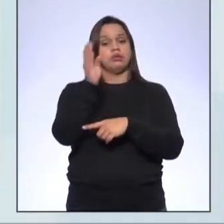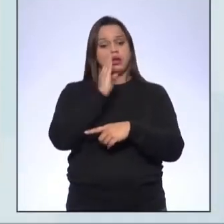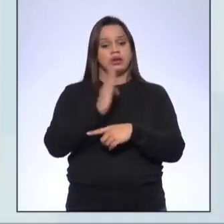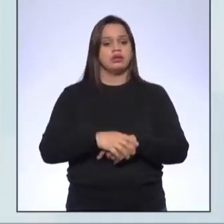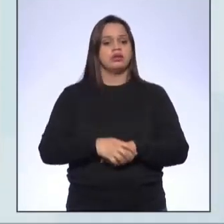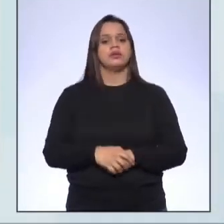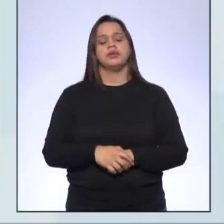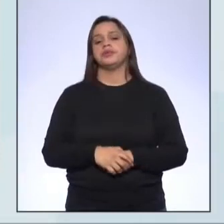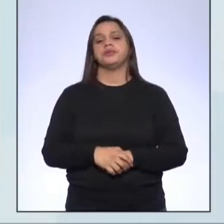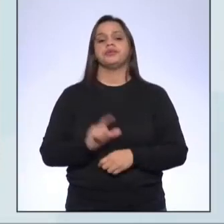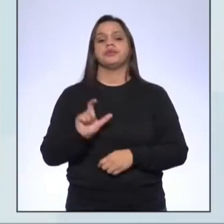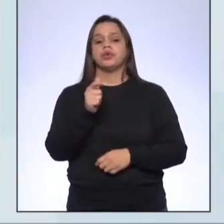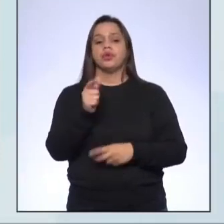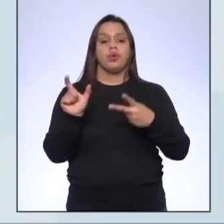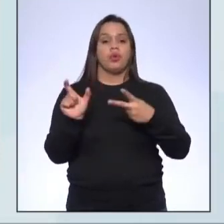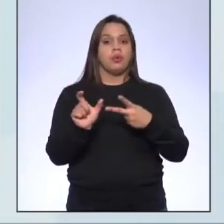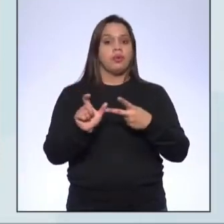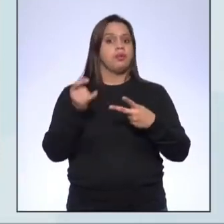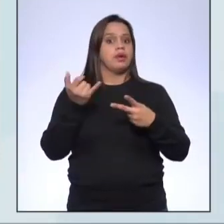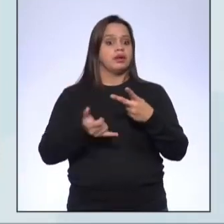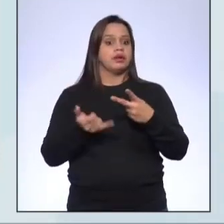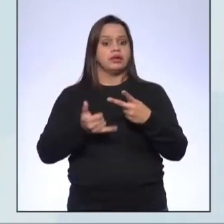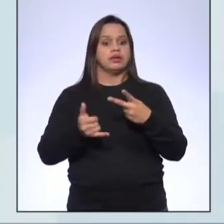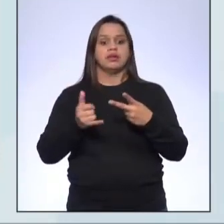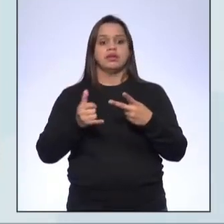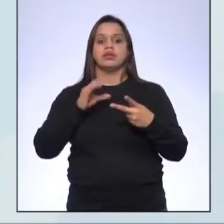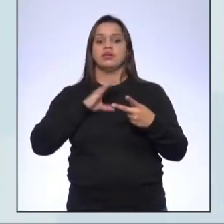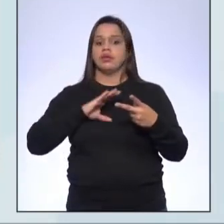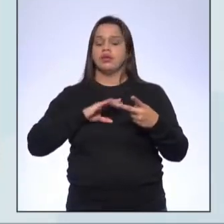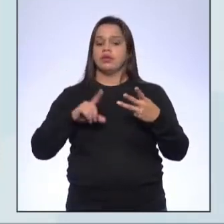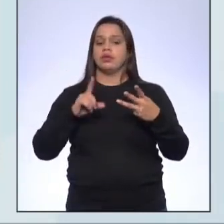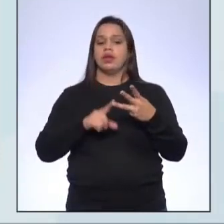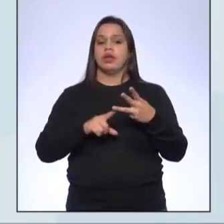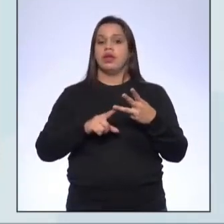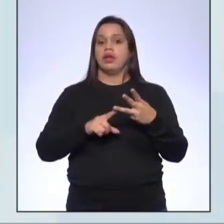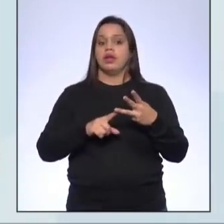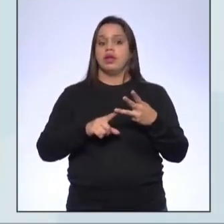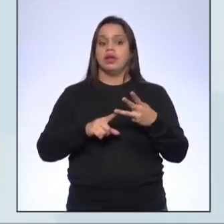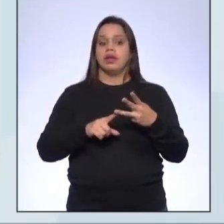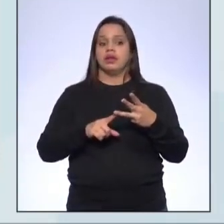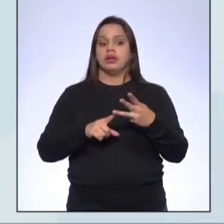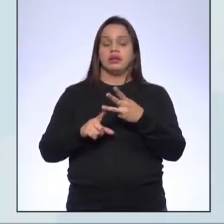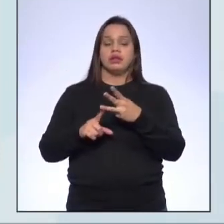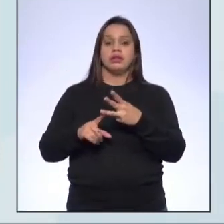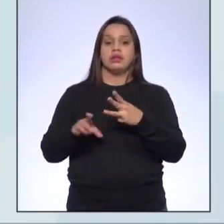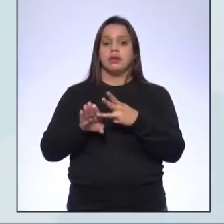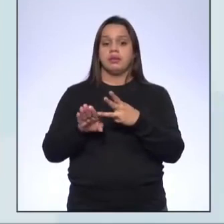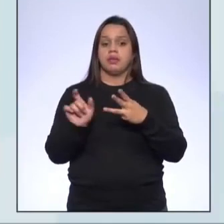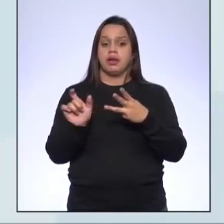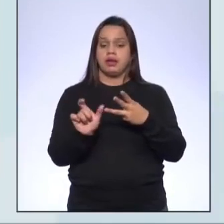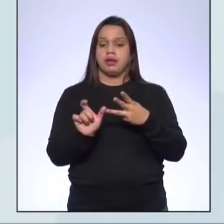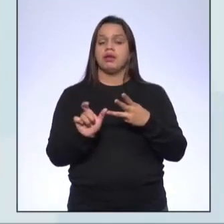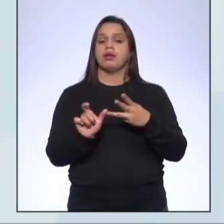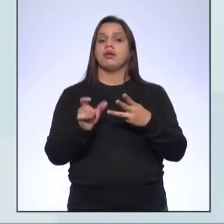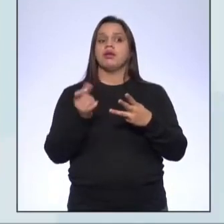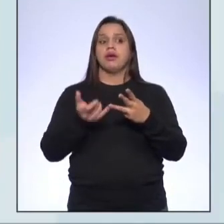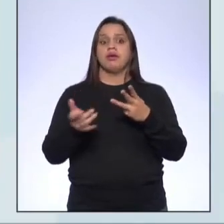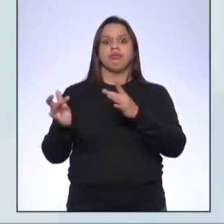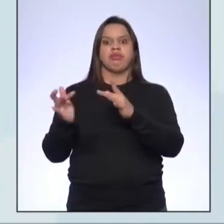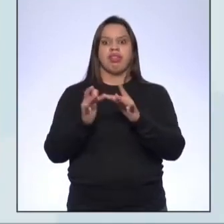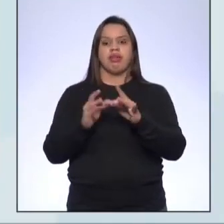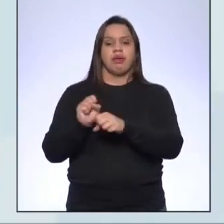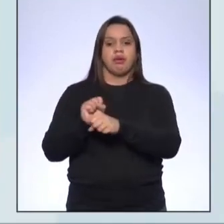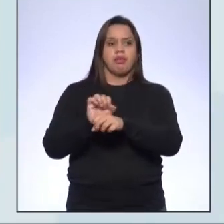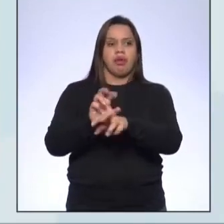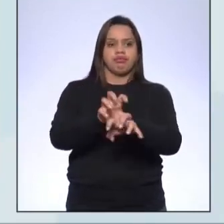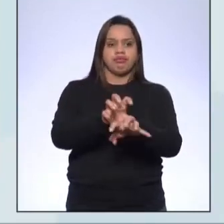com português. Emergency, olha lá, igualzinho, emergência. Contaminated, contaminar. Oil,